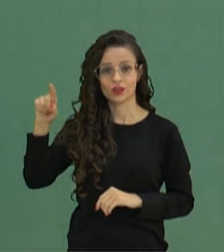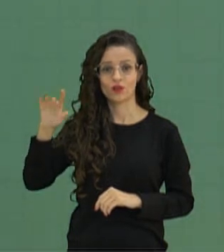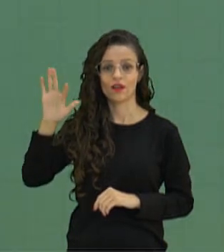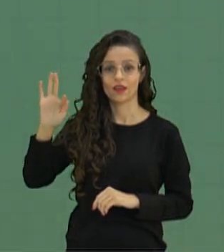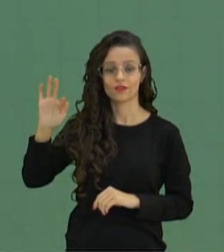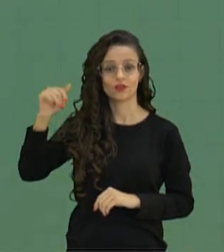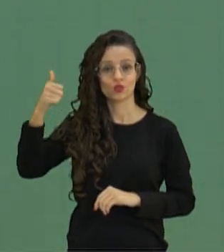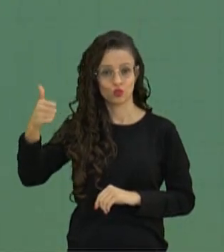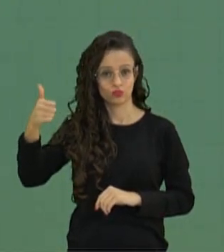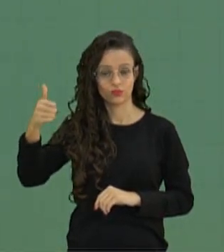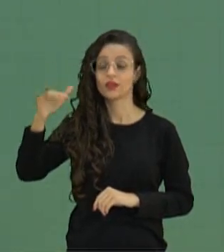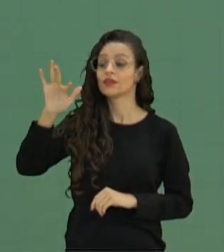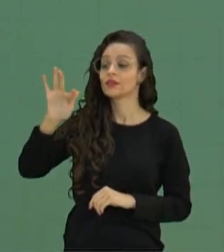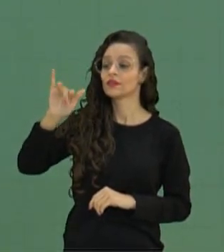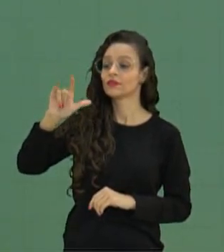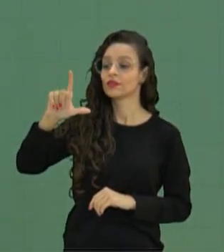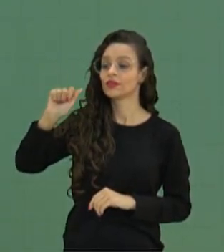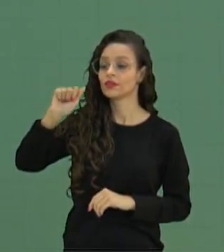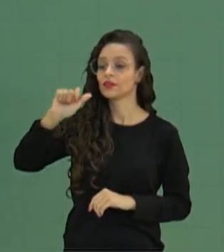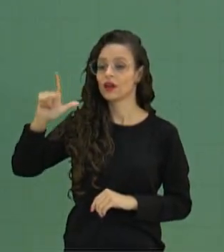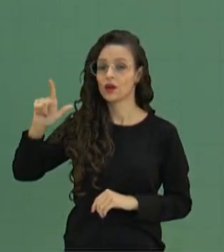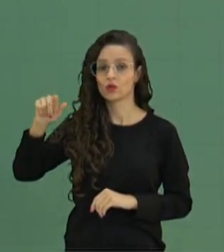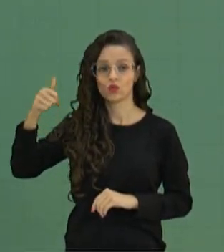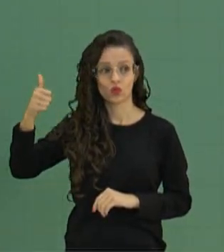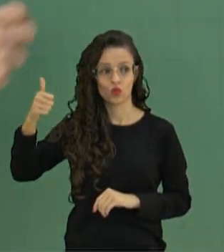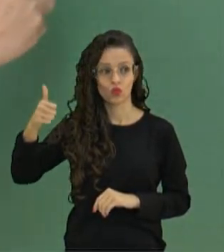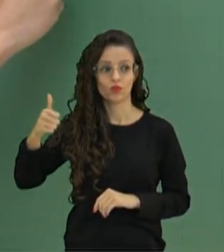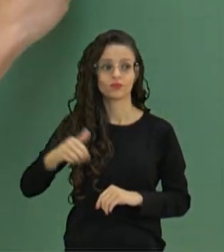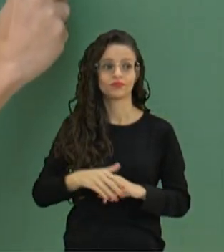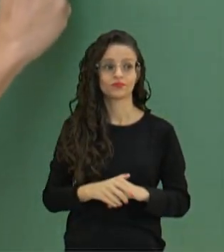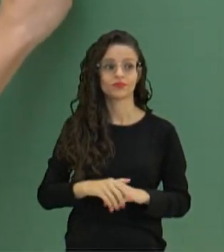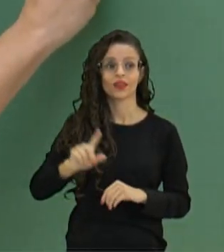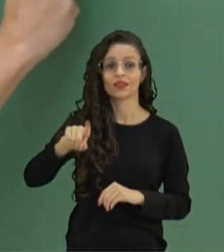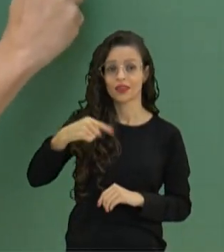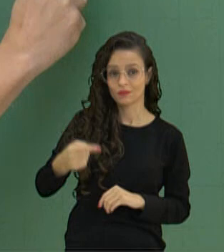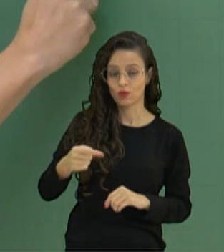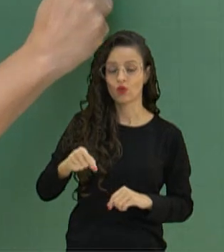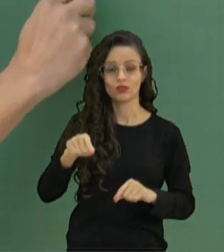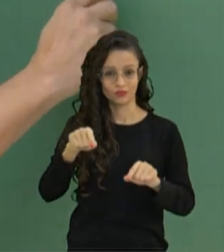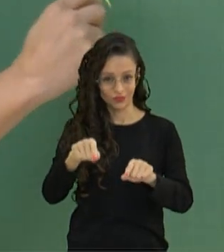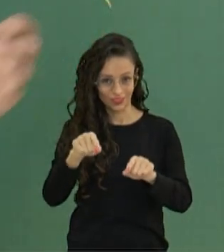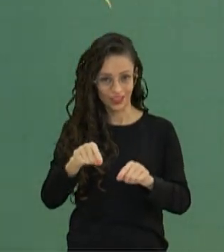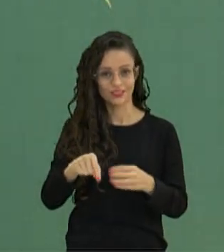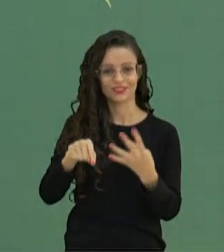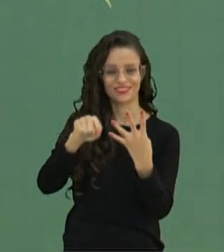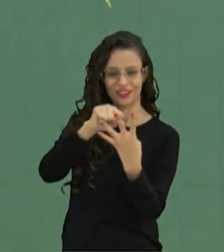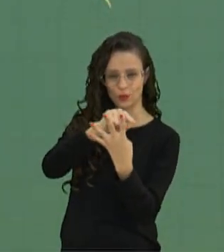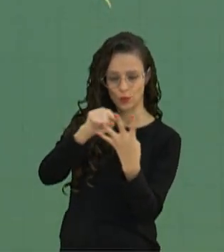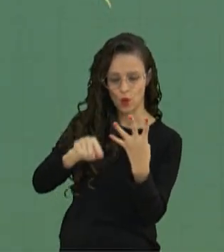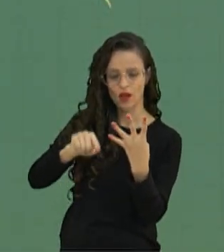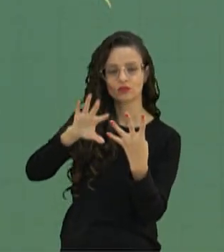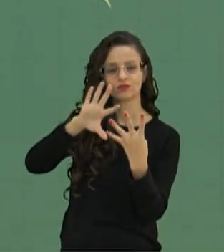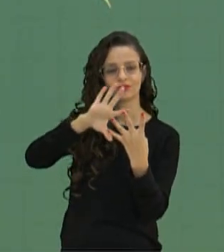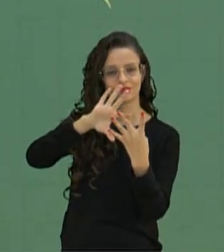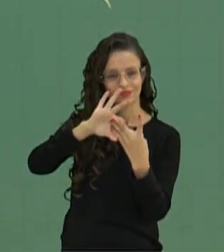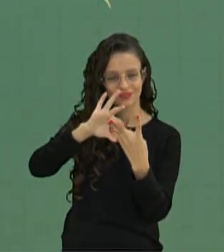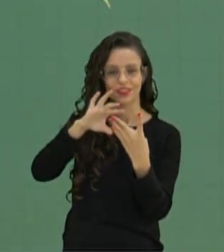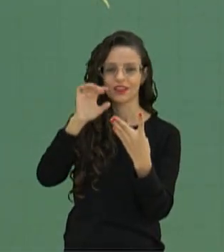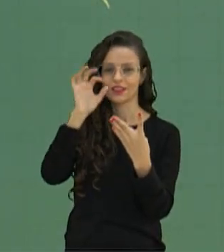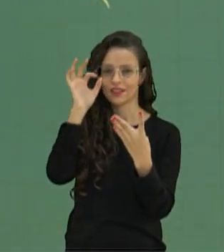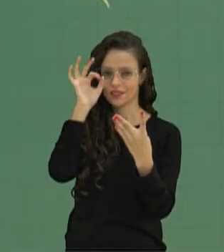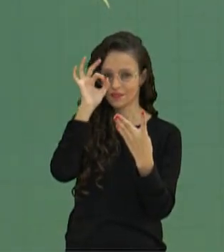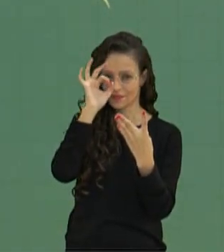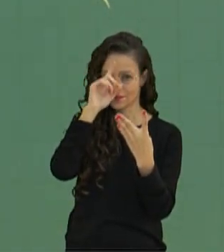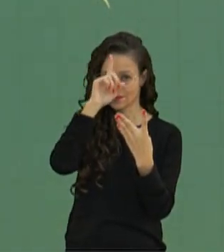1. A geração seguinte, ele chamou de F2, geração